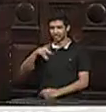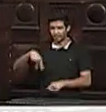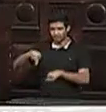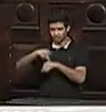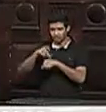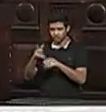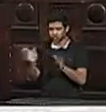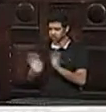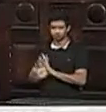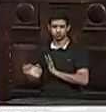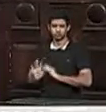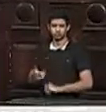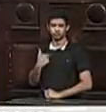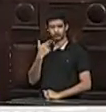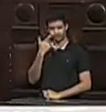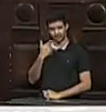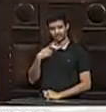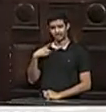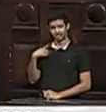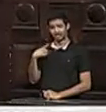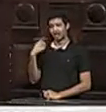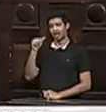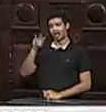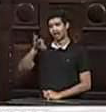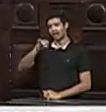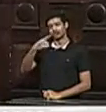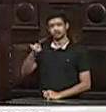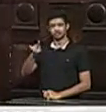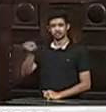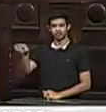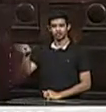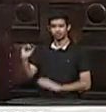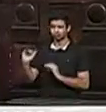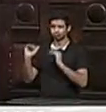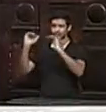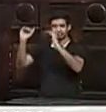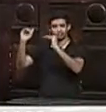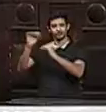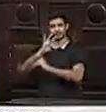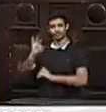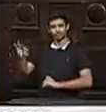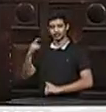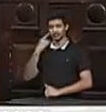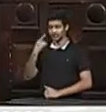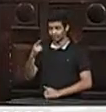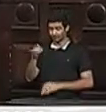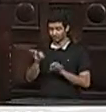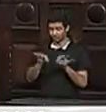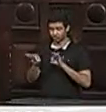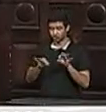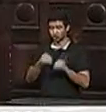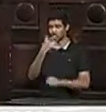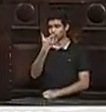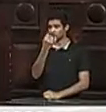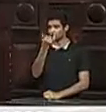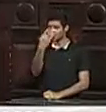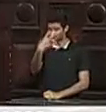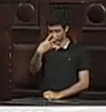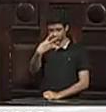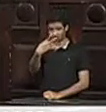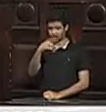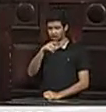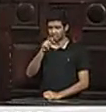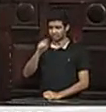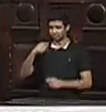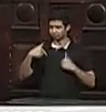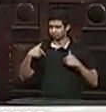uma ação no Supremo Tribunal Federal. Então, o projeto que vem de 2014 já